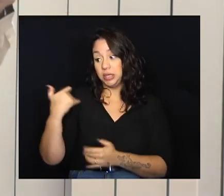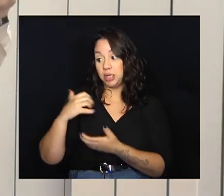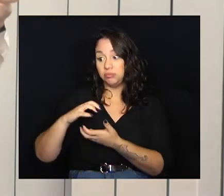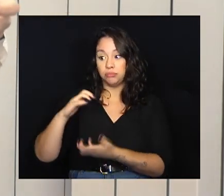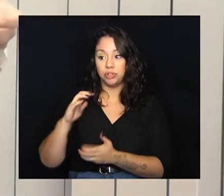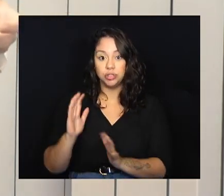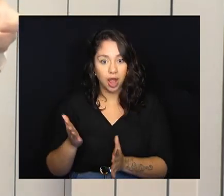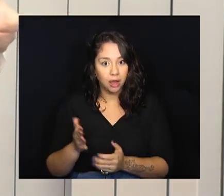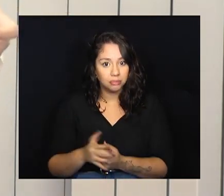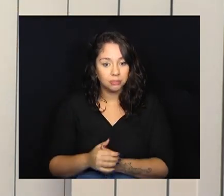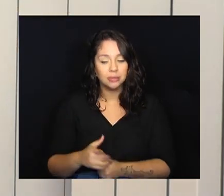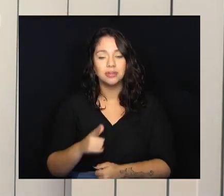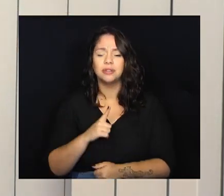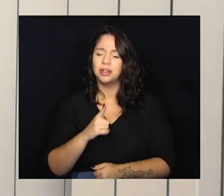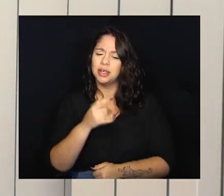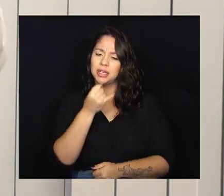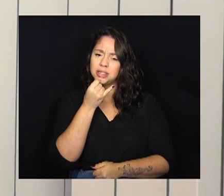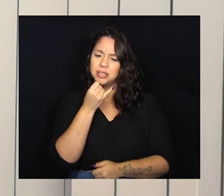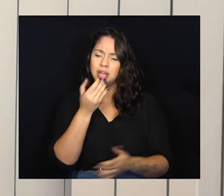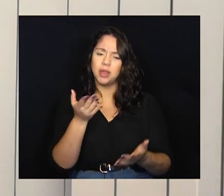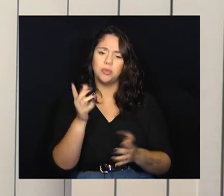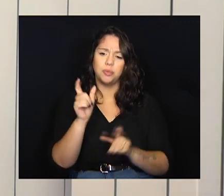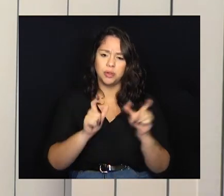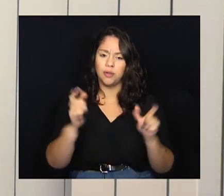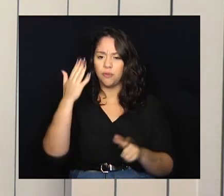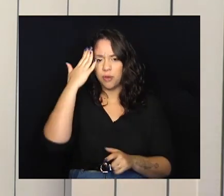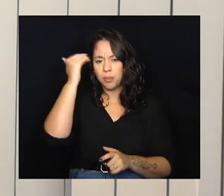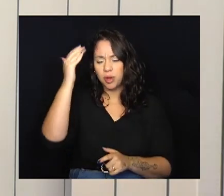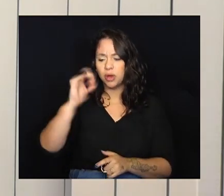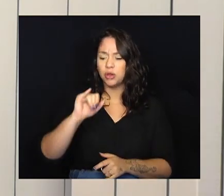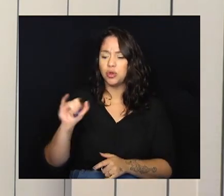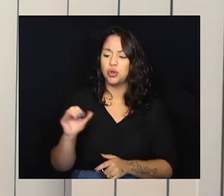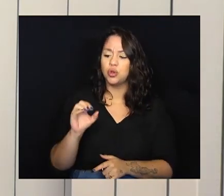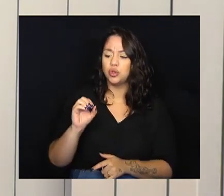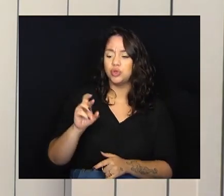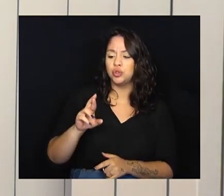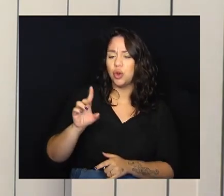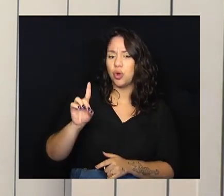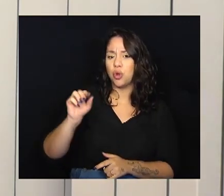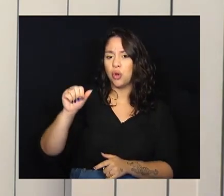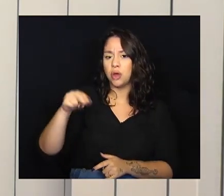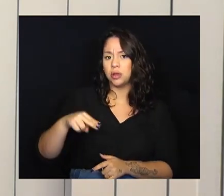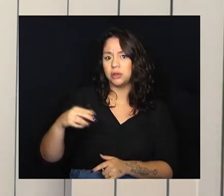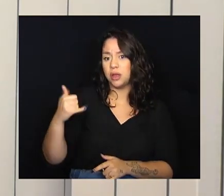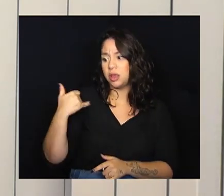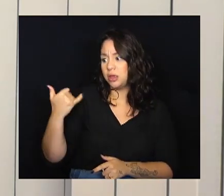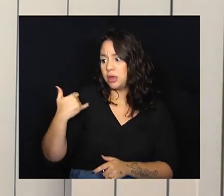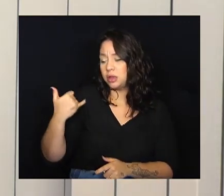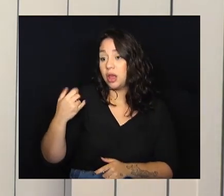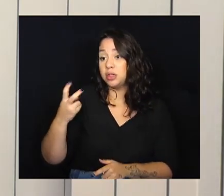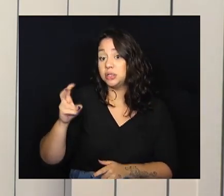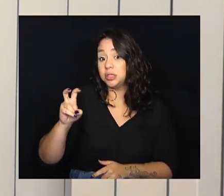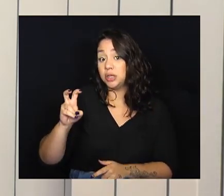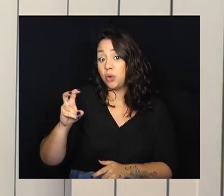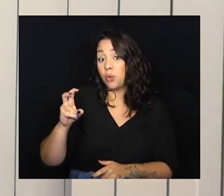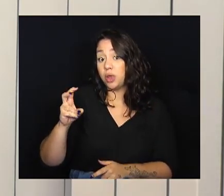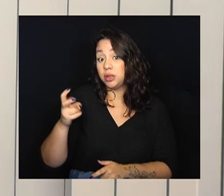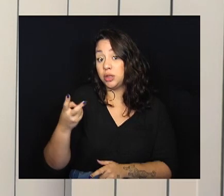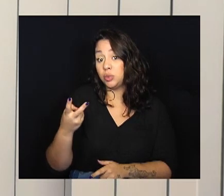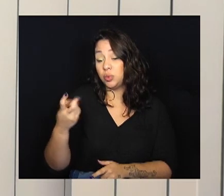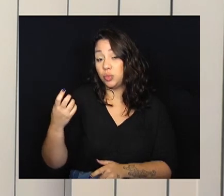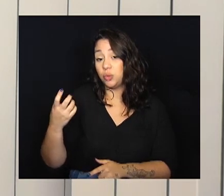exemplos de pessoas famosas o ator George Clooney se tornou o pai aos 56 anos o